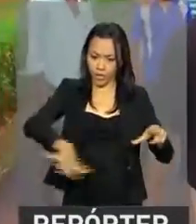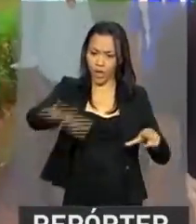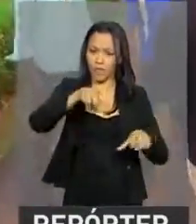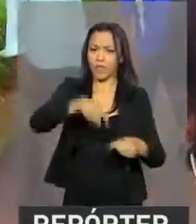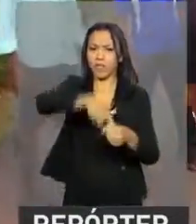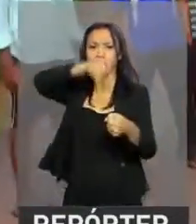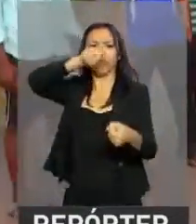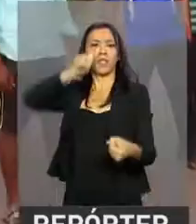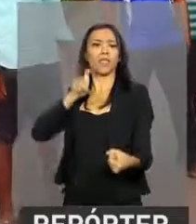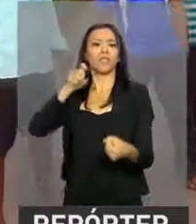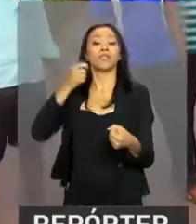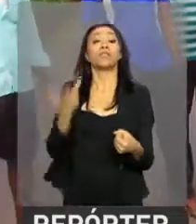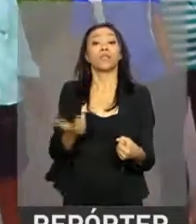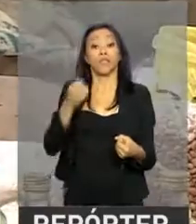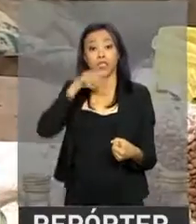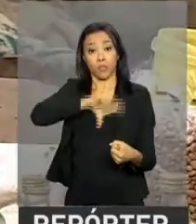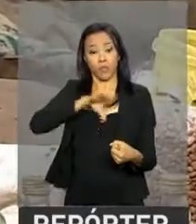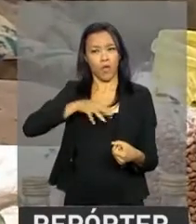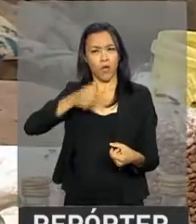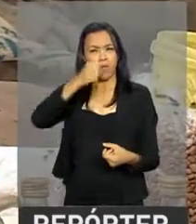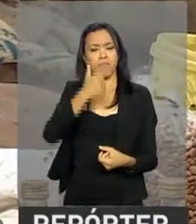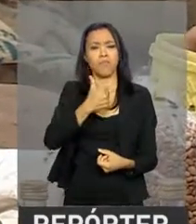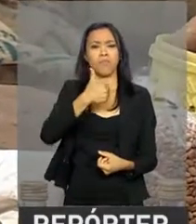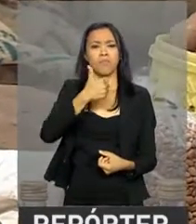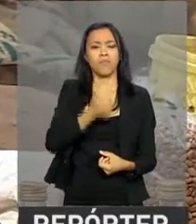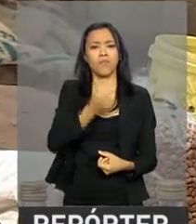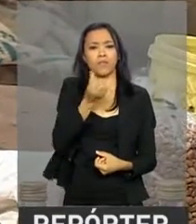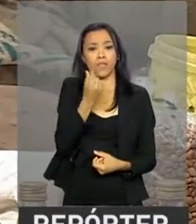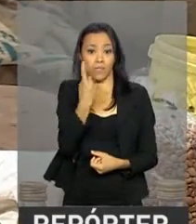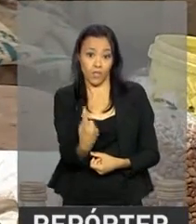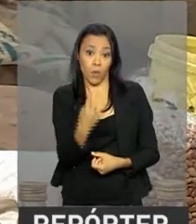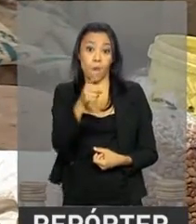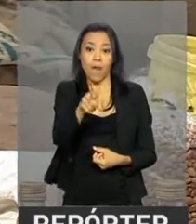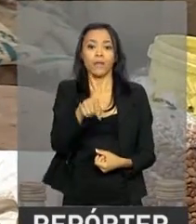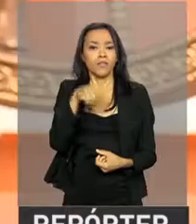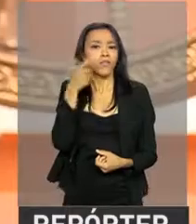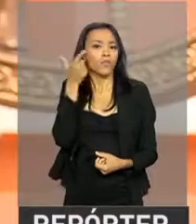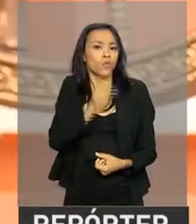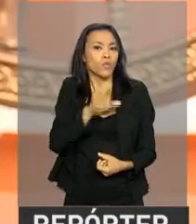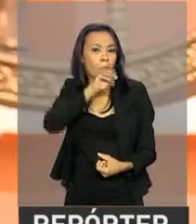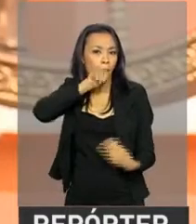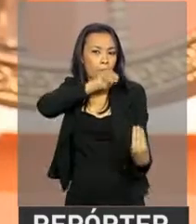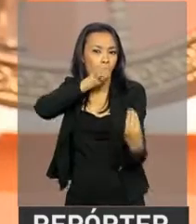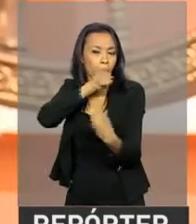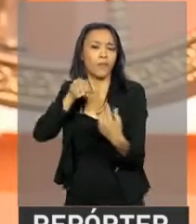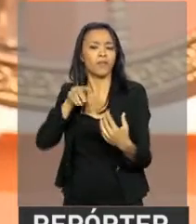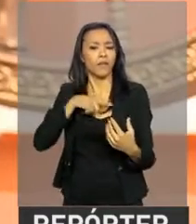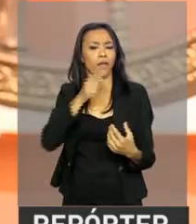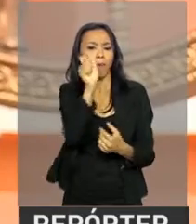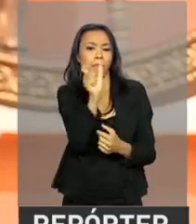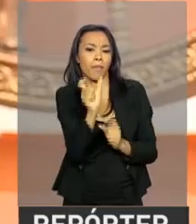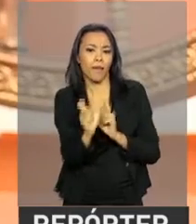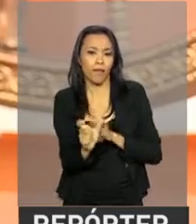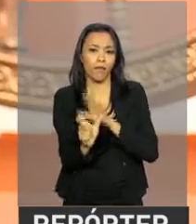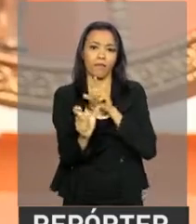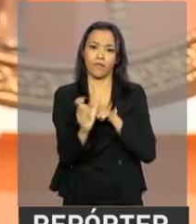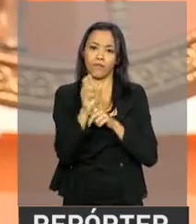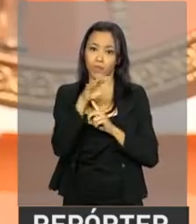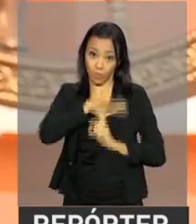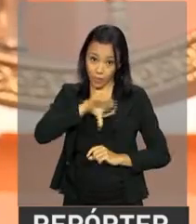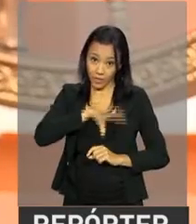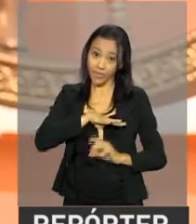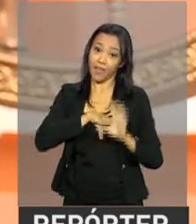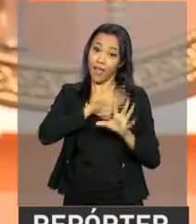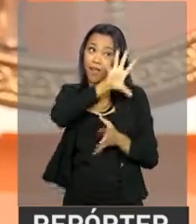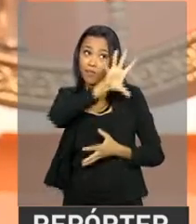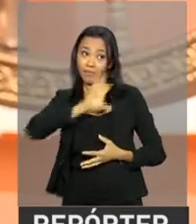em 1961. Mas a herança ficou no dia a dia dos falantes da língua local. Muitas palavras do Konkani fazem parte, vieram do